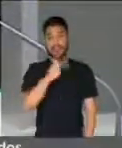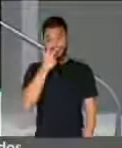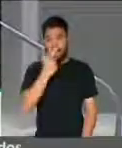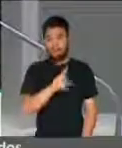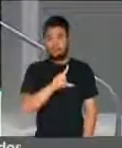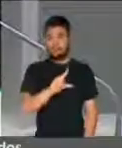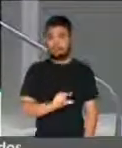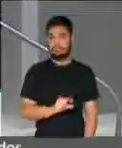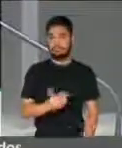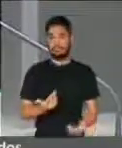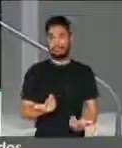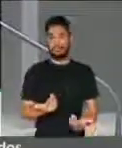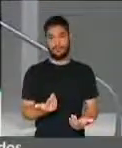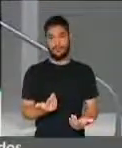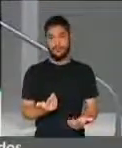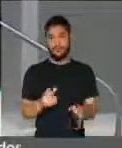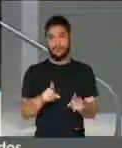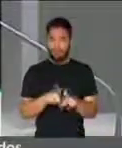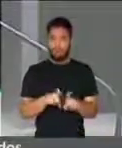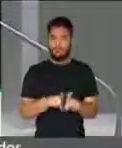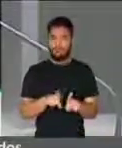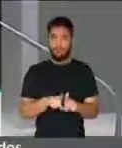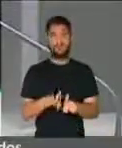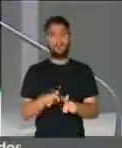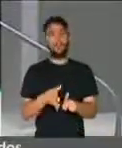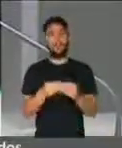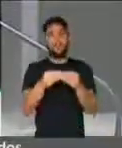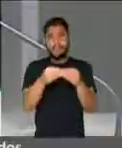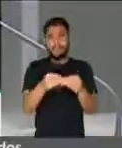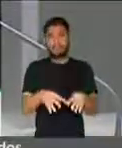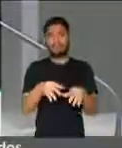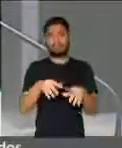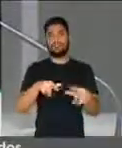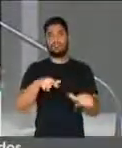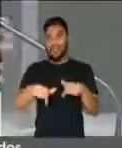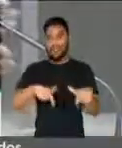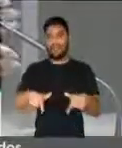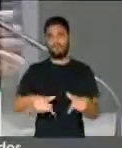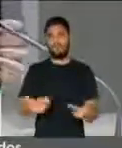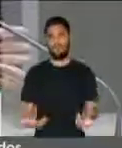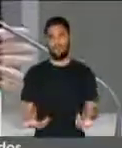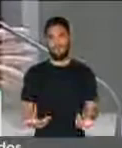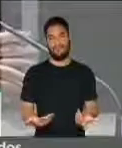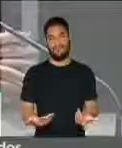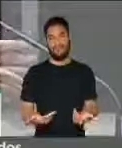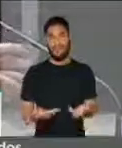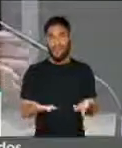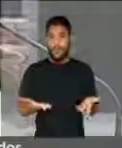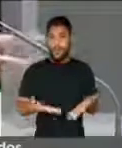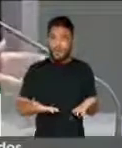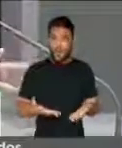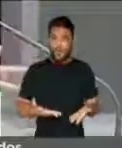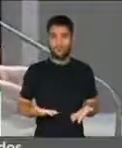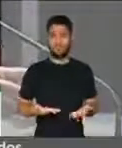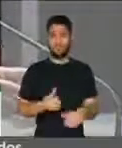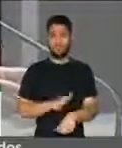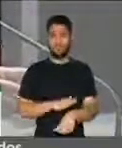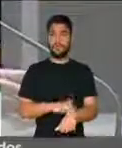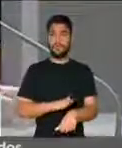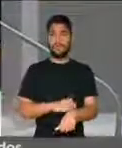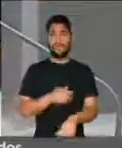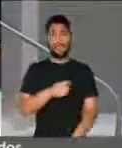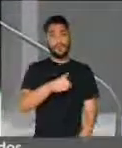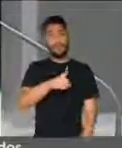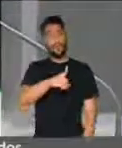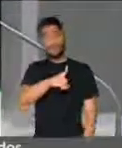mas também se precariza ainda mais o trabalho. Estamos num momento, num Dia do